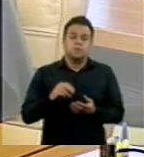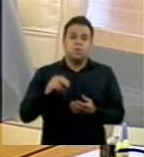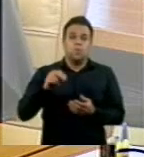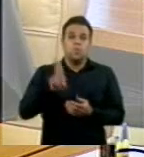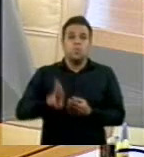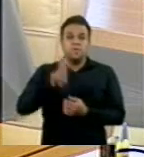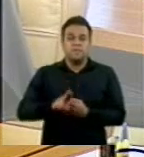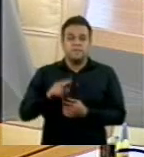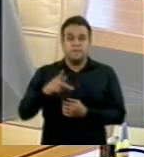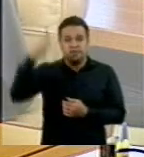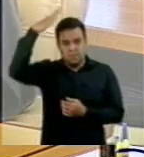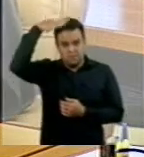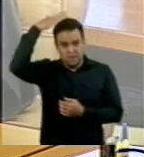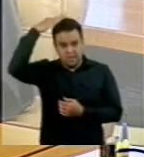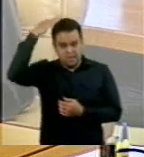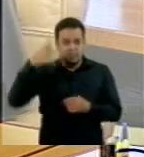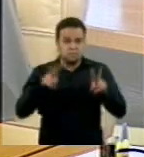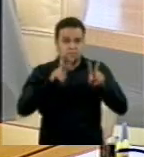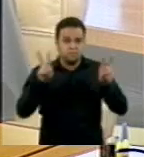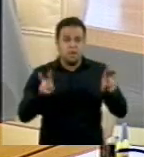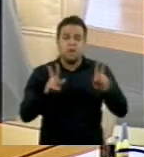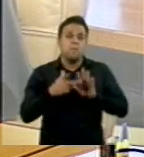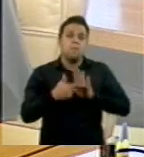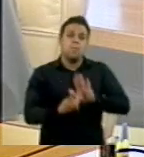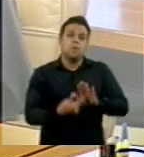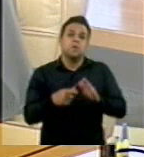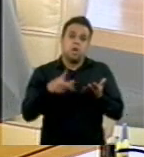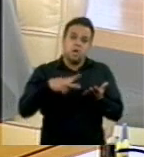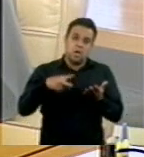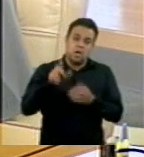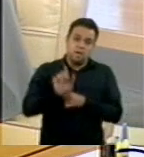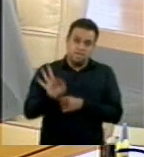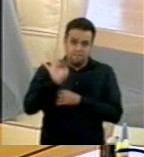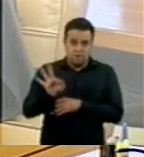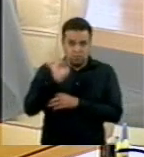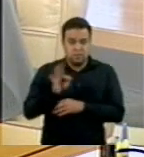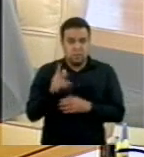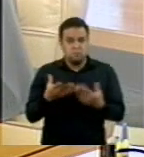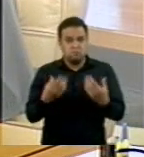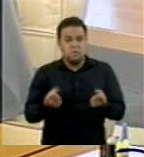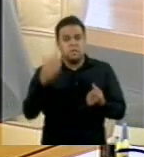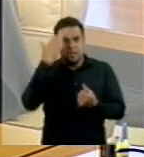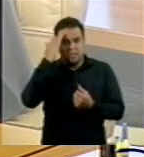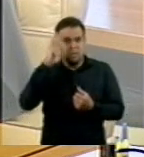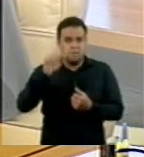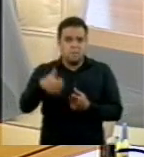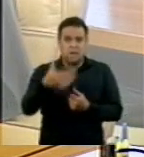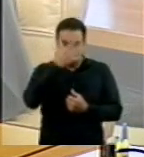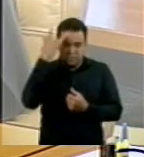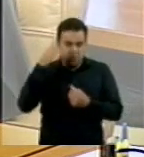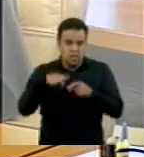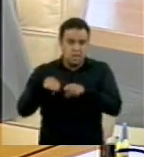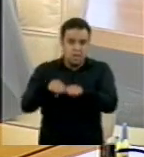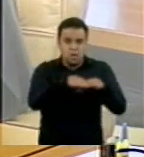Paraná, abro aspas, a Constituição reconhece o fato de que as pessoas são iguais em seus direitos